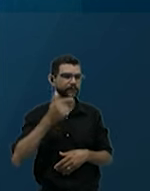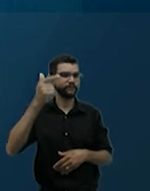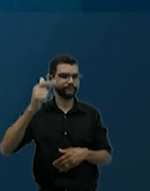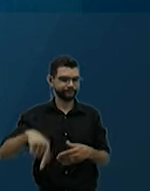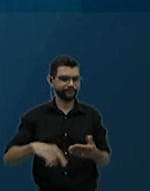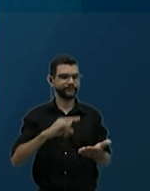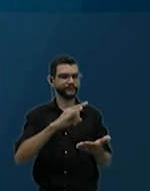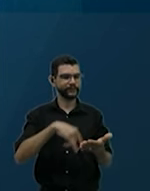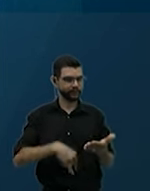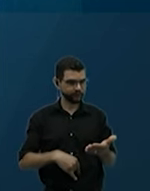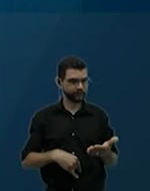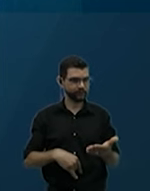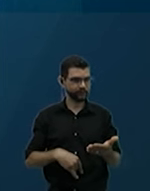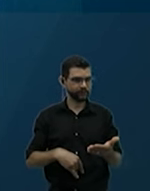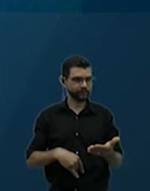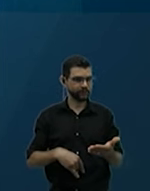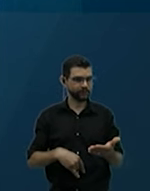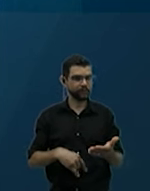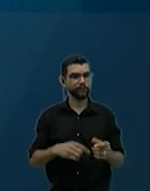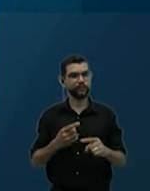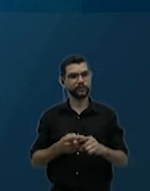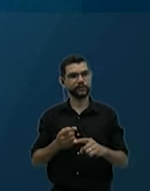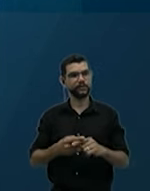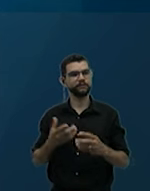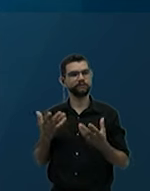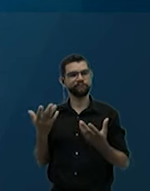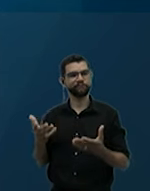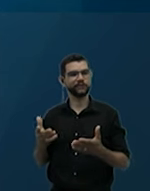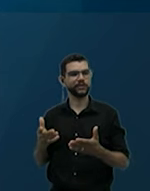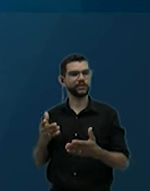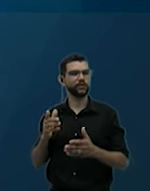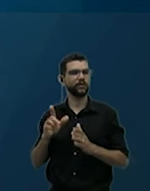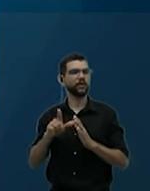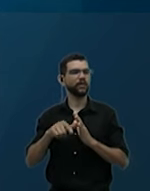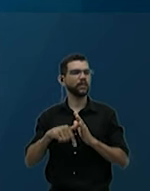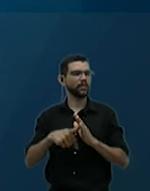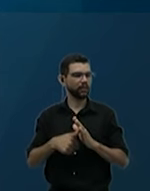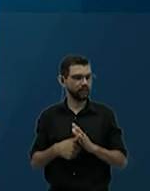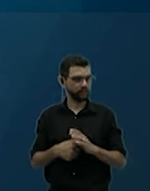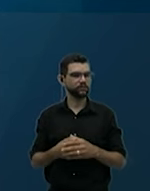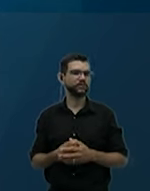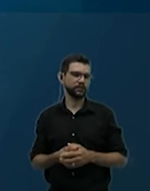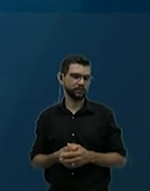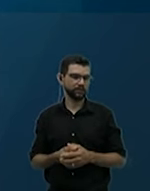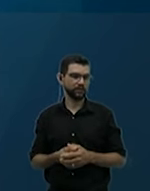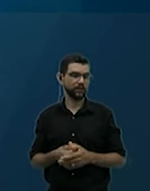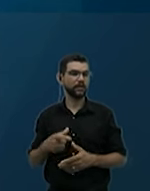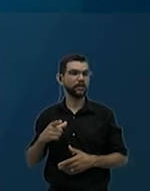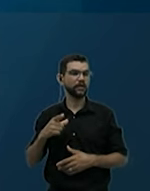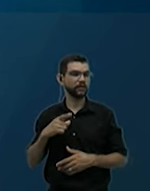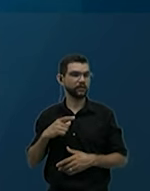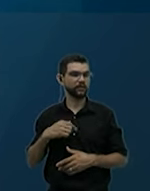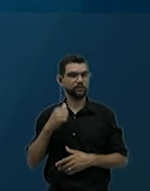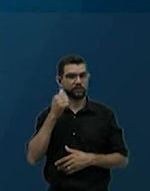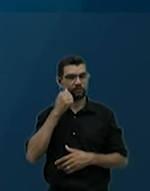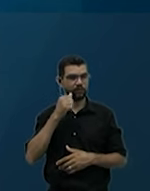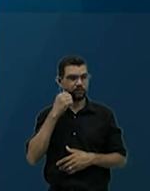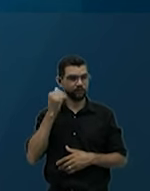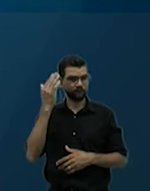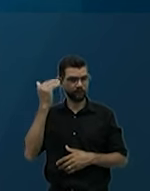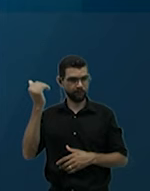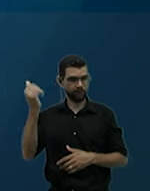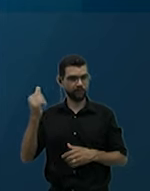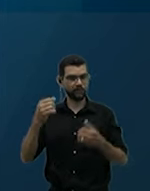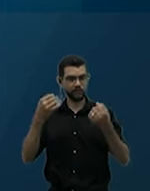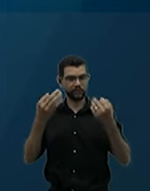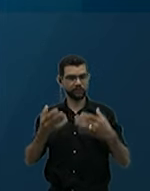acontece. Chimamanda Ngozi Adichie, ela fala muito do... Ela tem um livro maravilhoso que chama O Perigo de uma História Única.